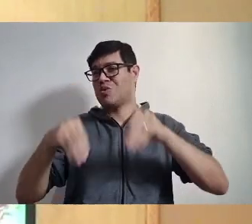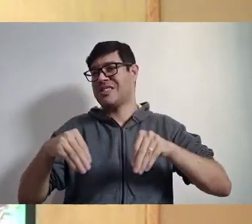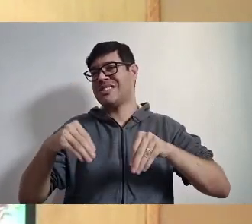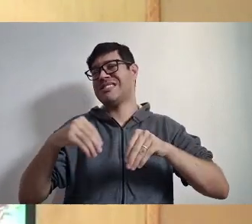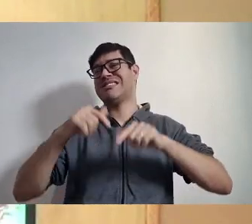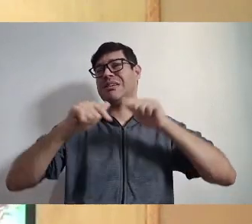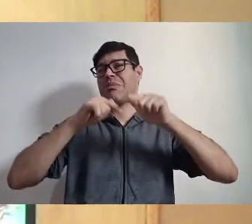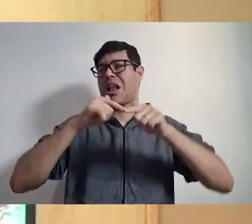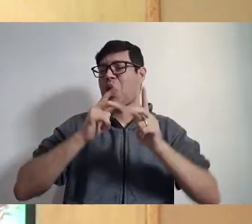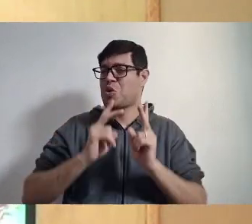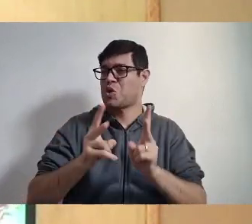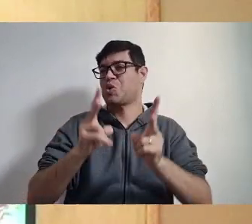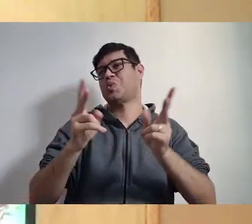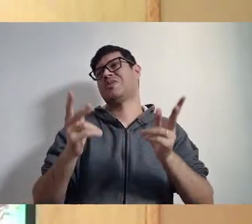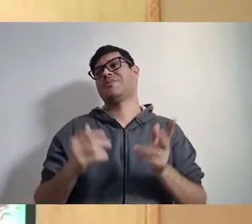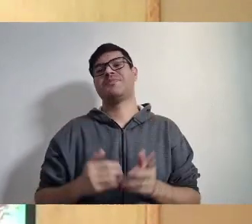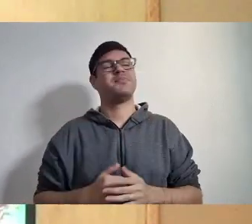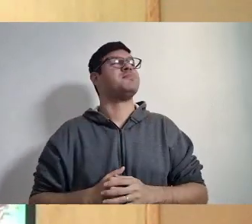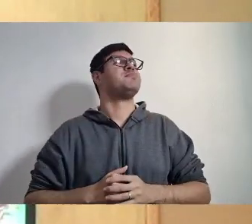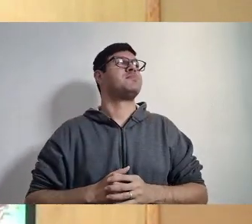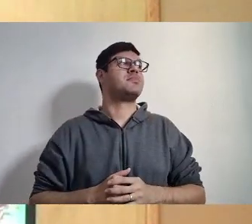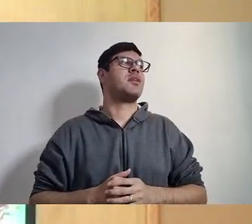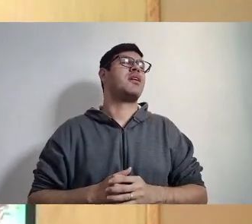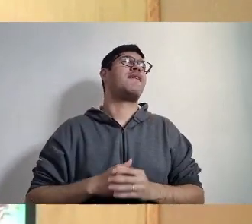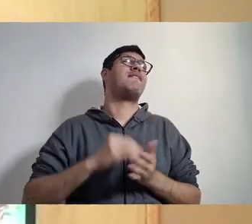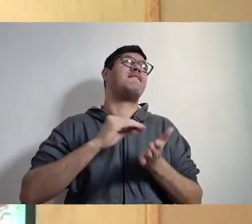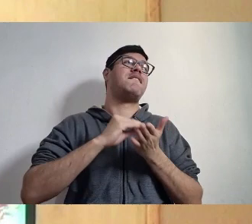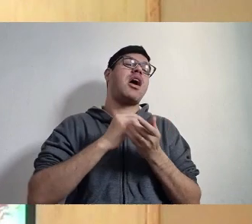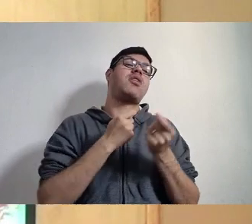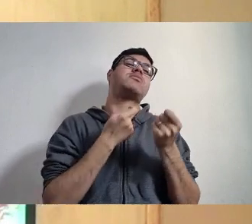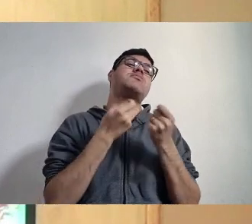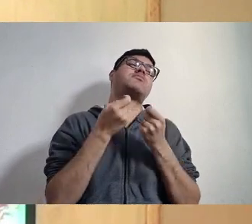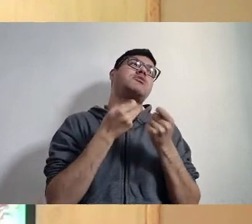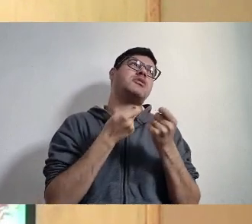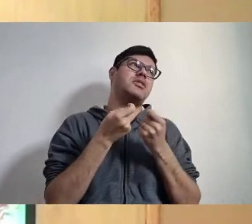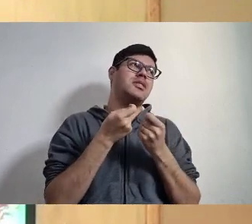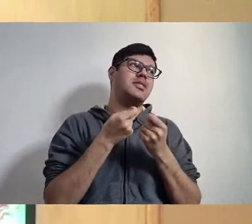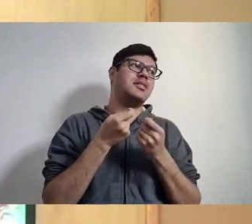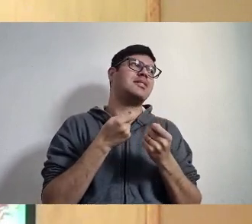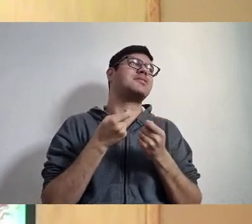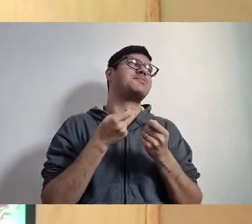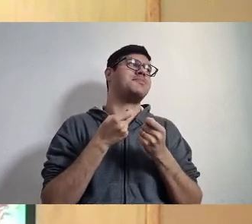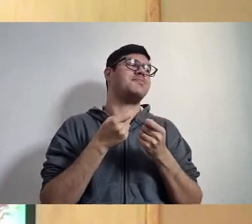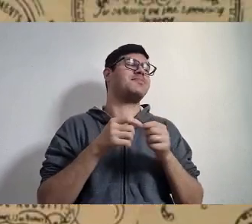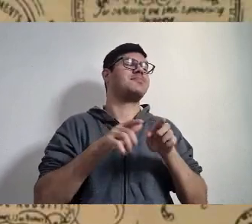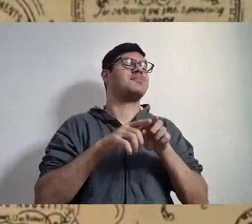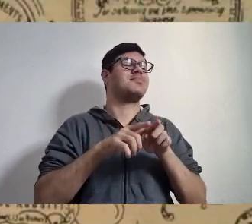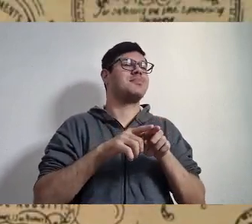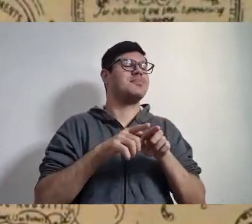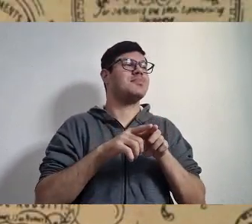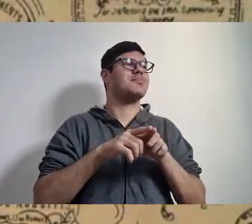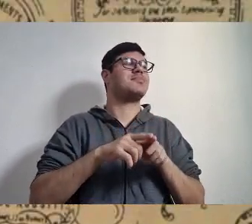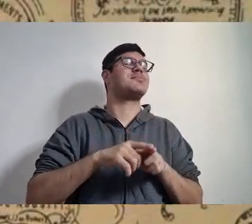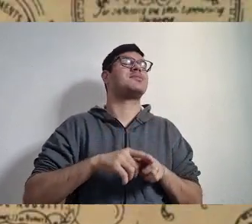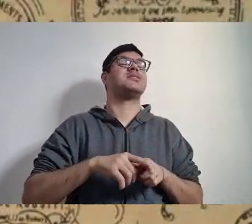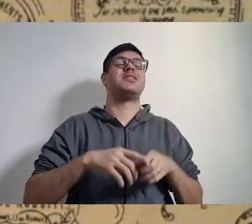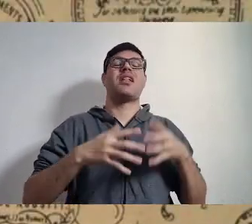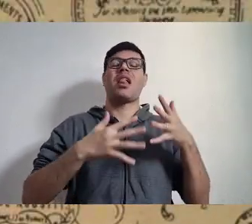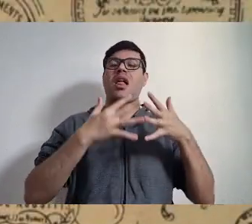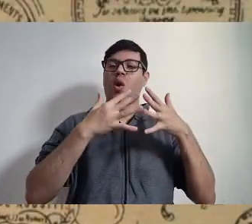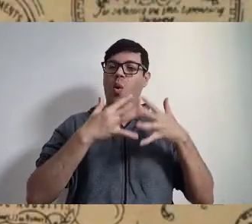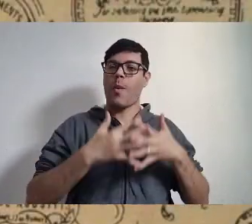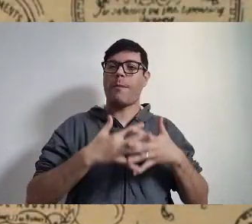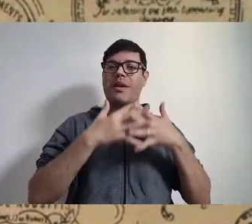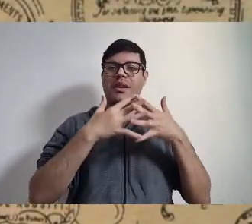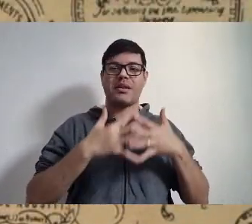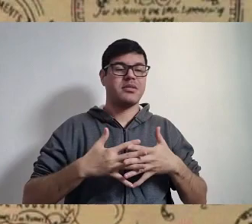ele trabalha, mas assim, eu creio que é falta de administração. A questão da administração pública, ela é bem complicada, Gil. E depois, a hora que